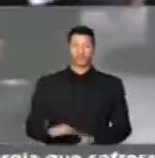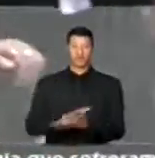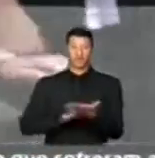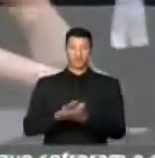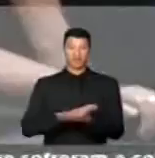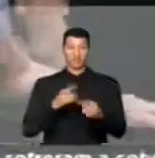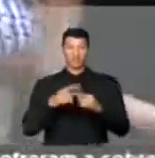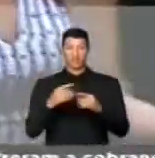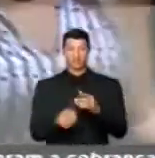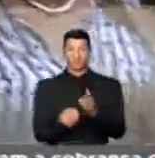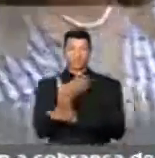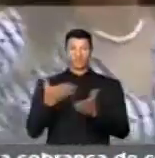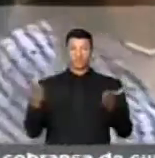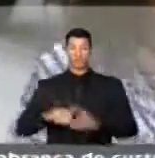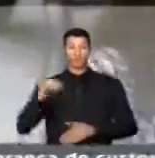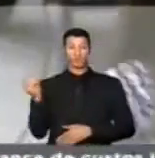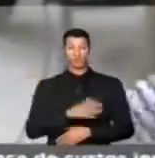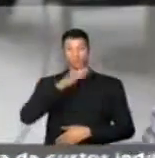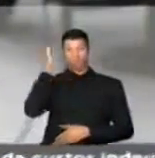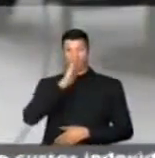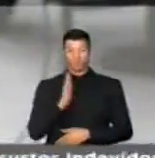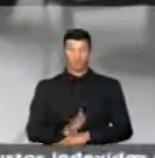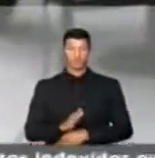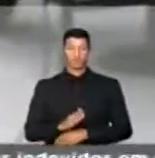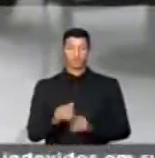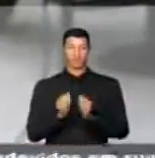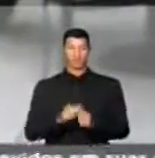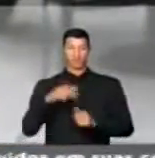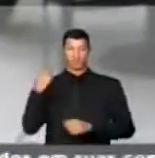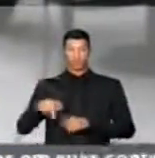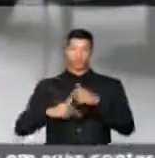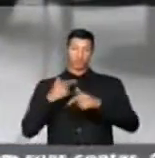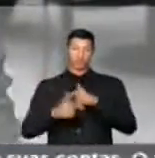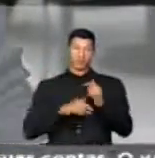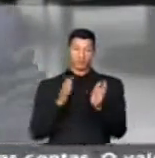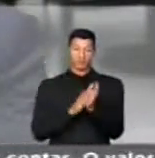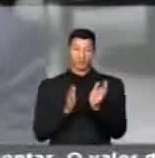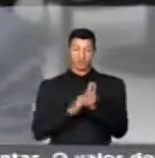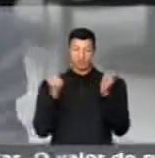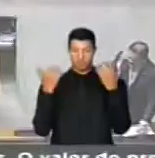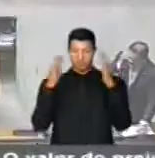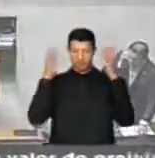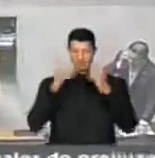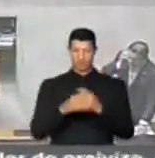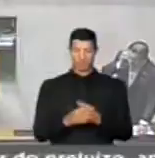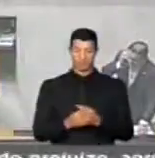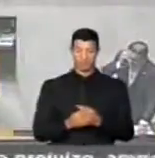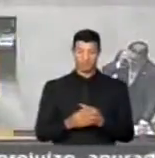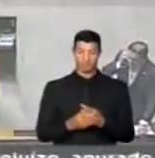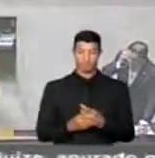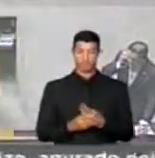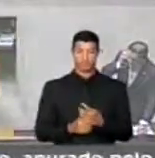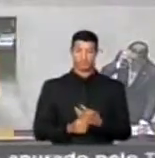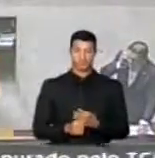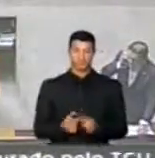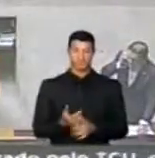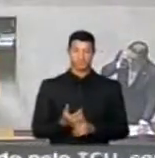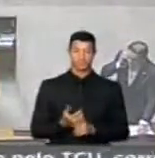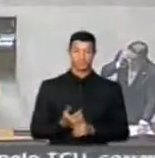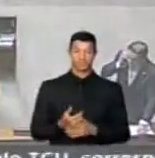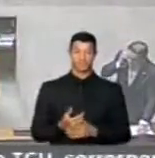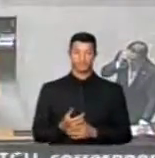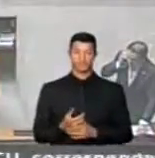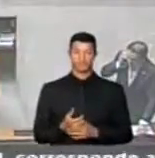porque está nascendo hoje um novo Brasil com o seu trabalho. Parabéns. Muito obrigado, deputado Peroni. Incorporo